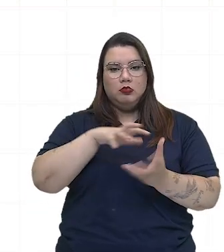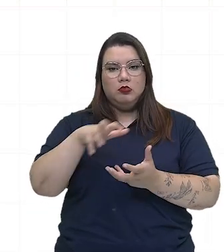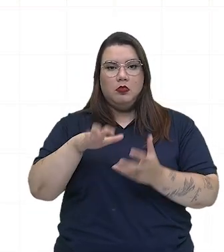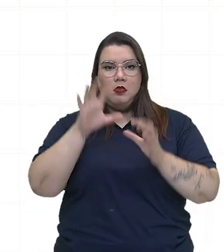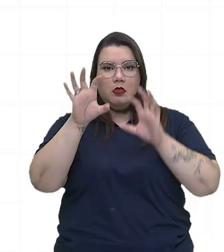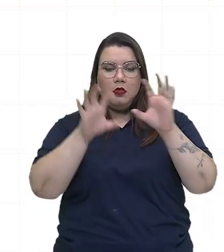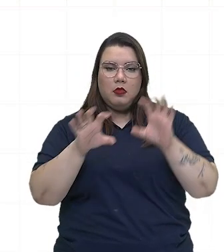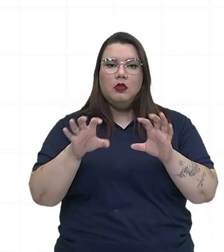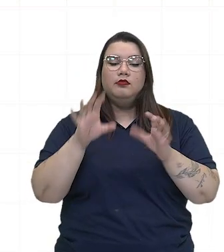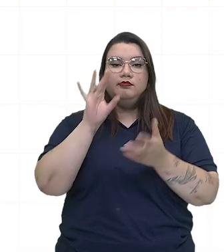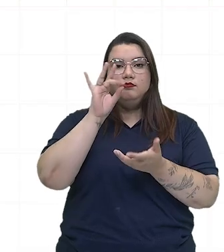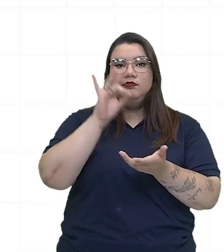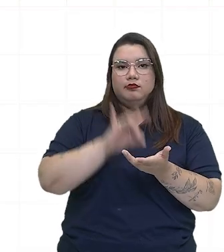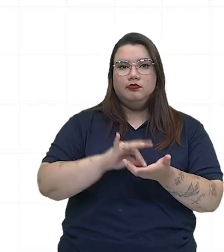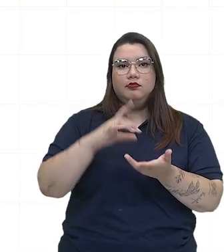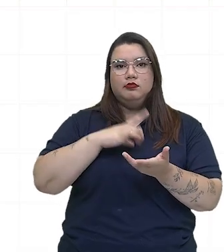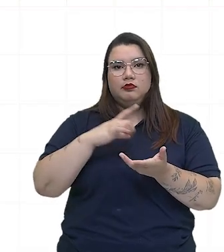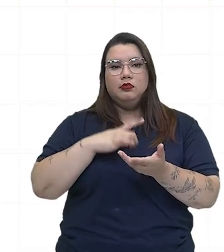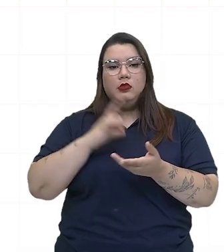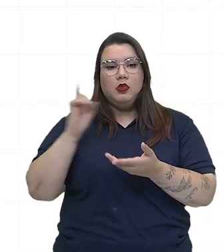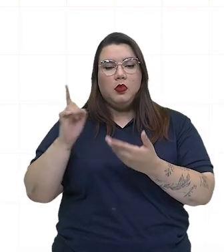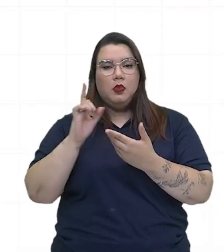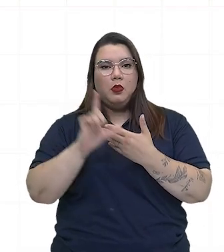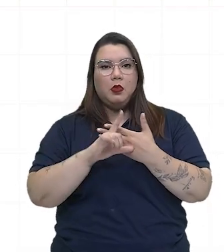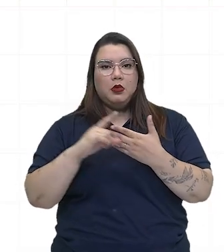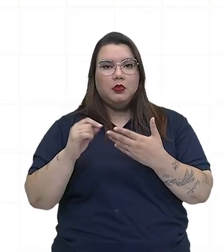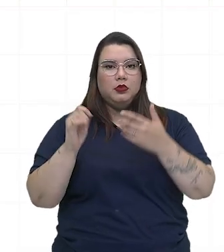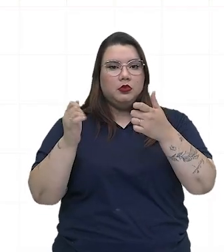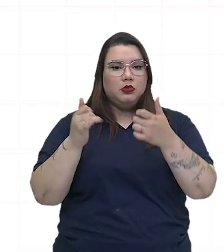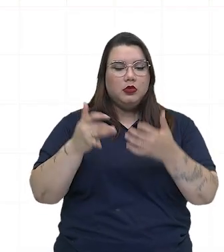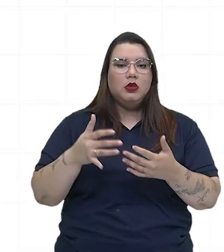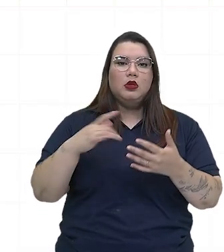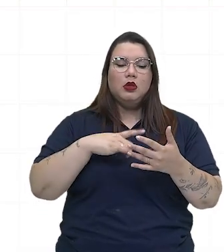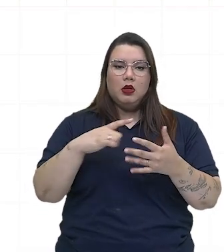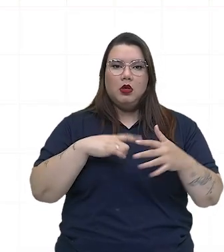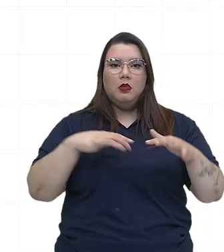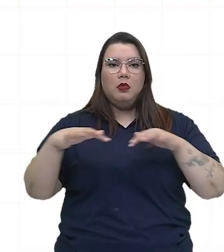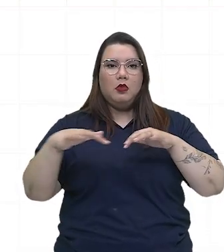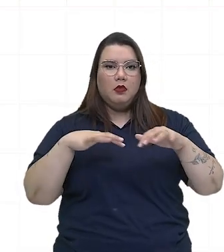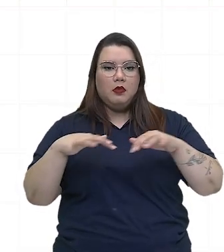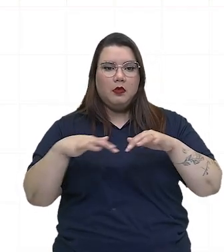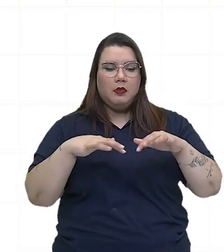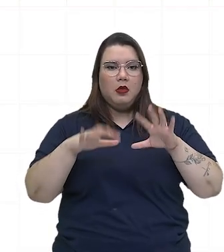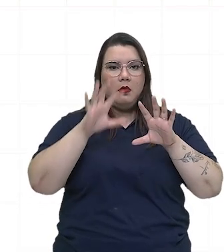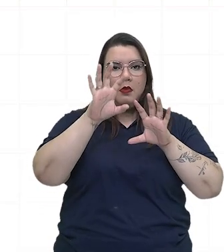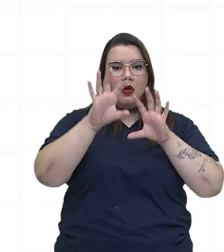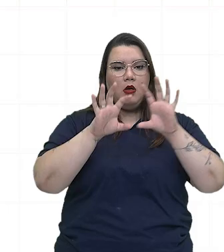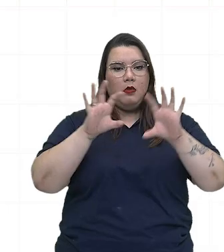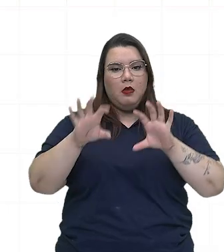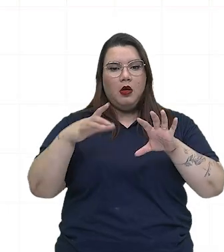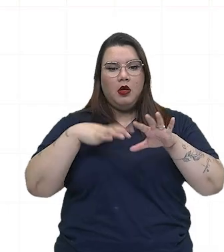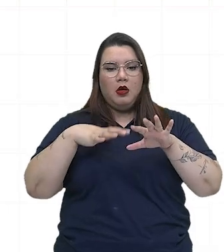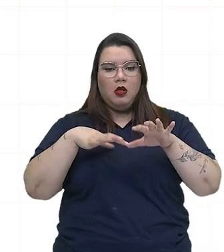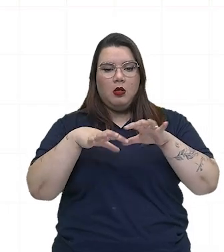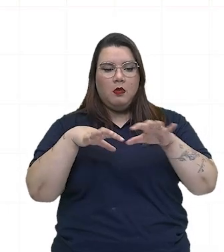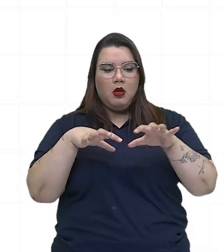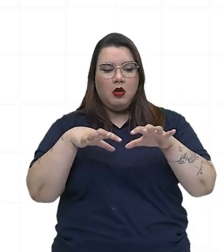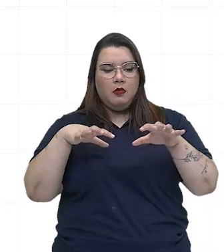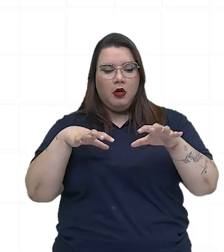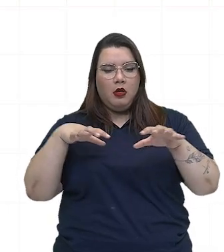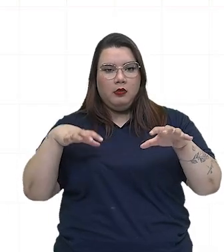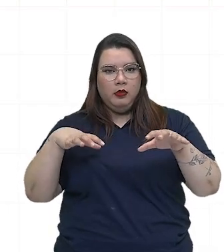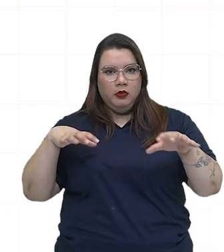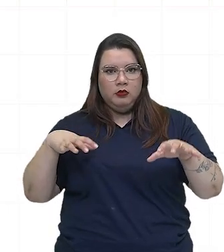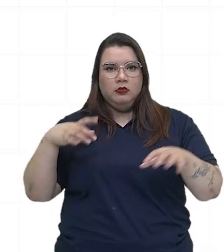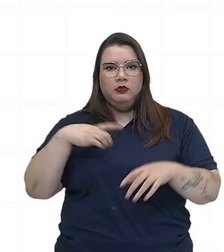estão realmente, como Wegener afirmava, que eles estão em movimento, eles estão à deriva